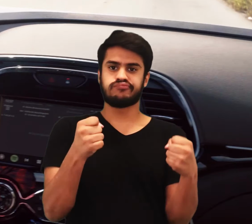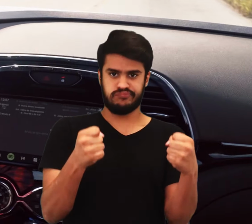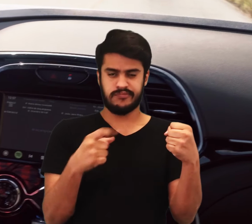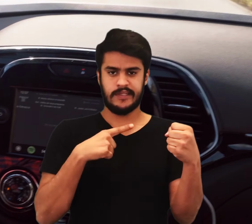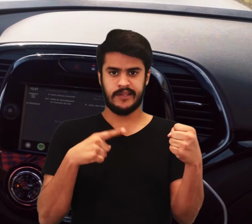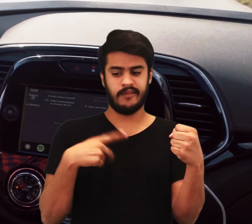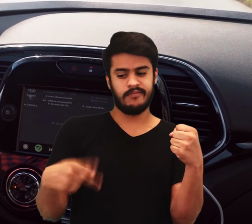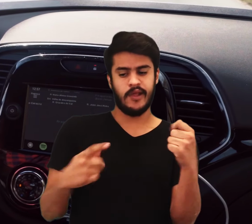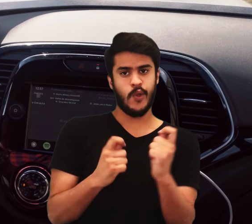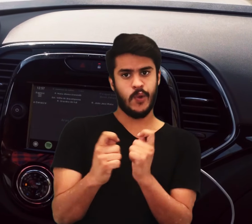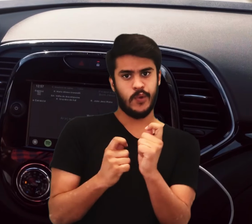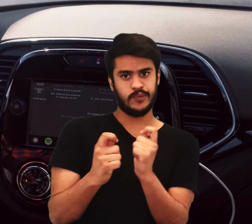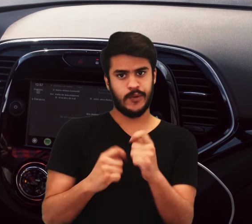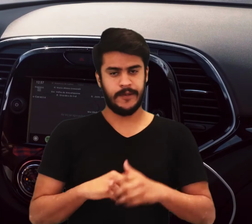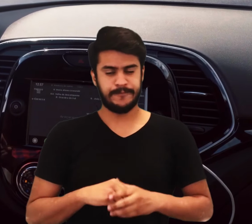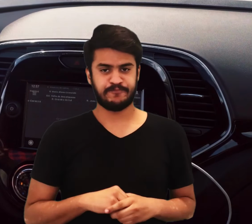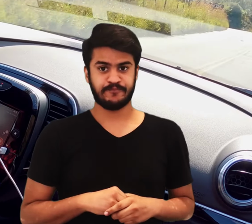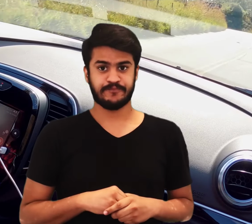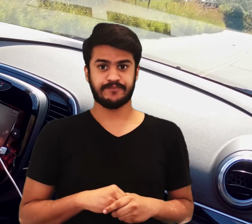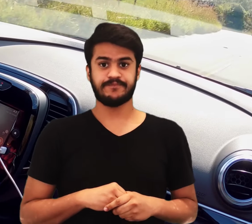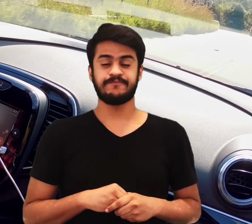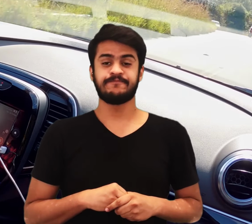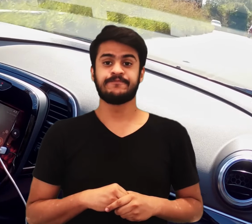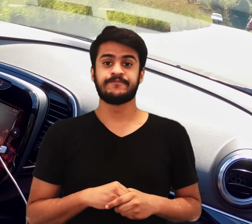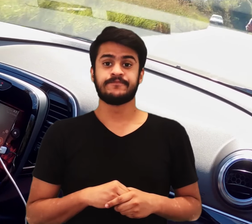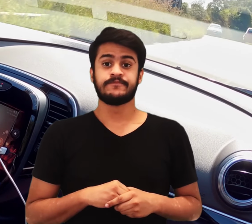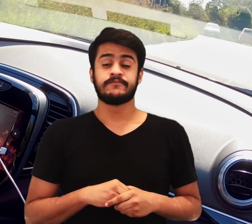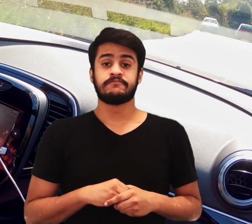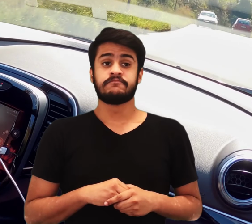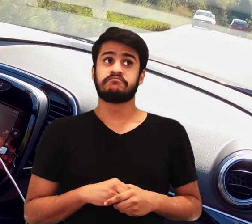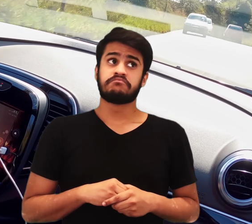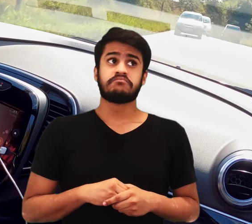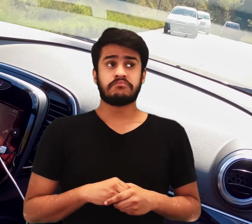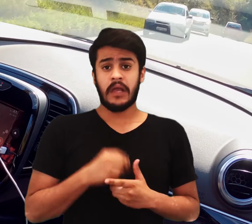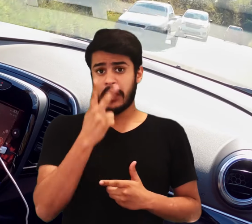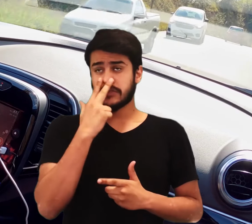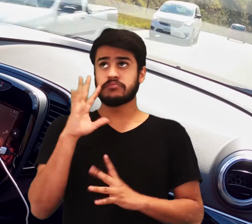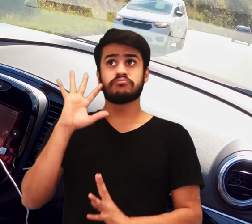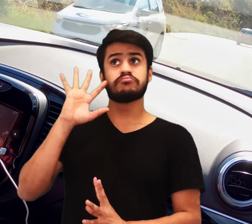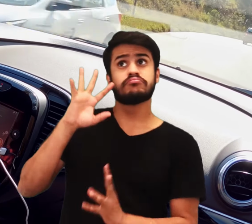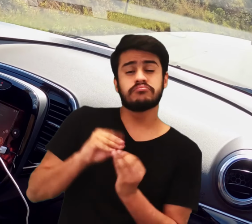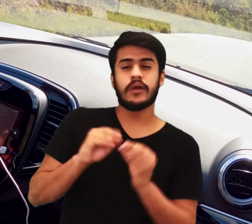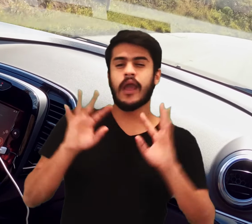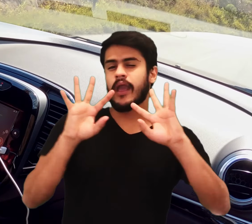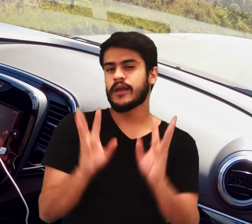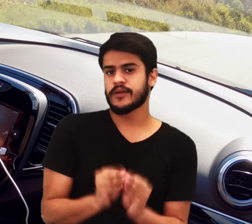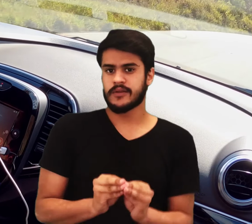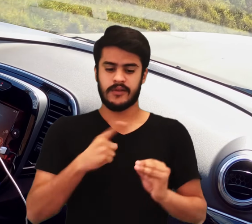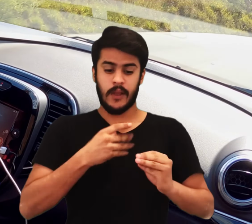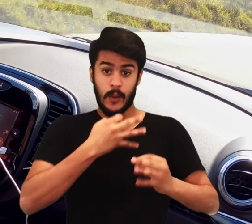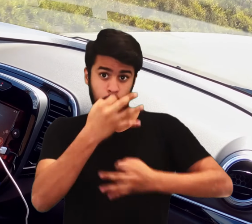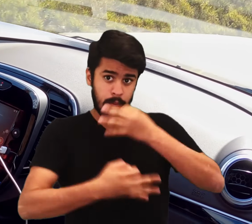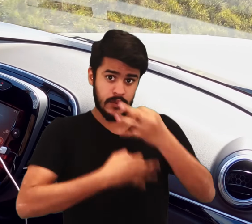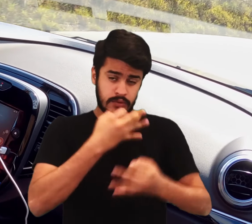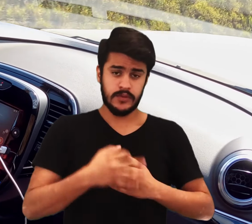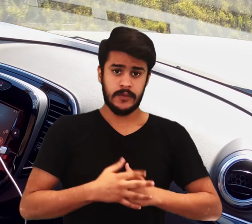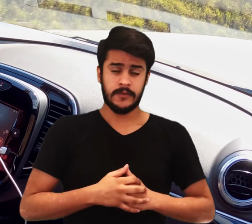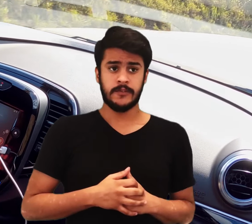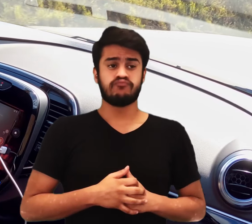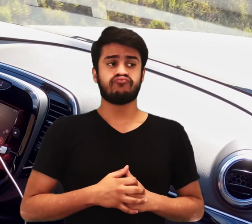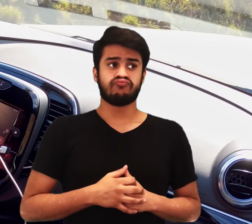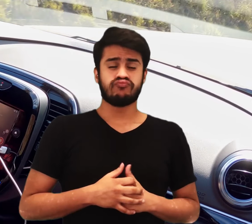por conta a própria relação de transmissão mas de forma geral pessoal feitos esses comentários acho que